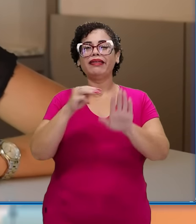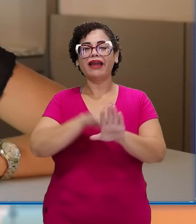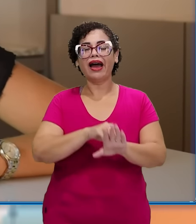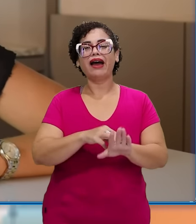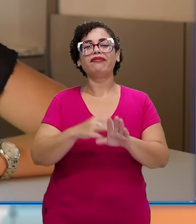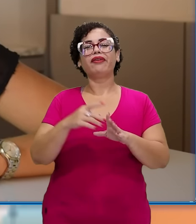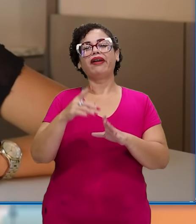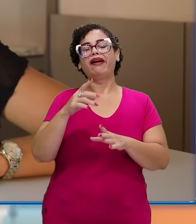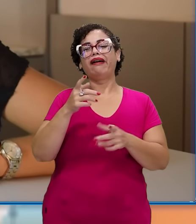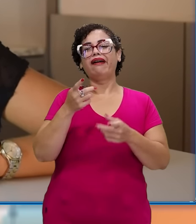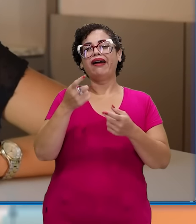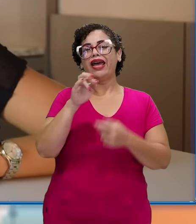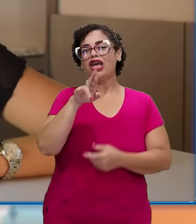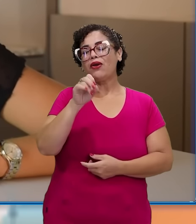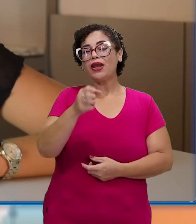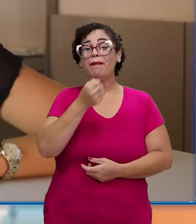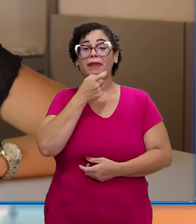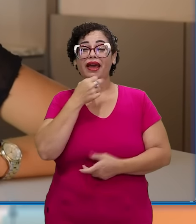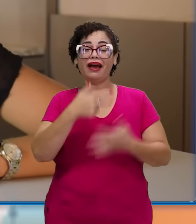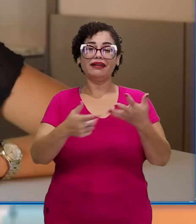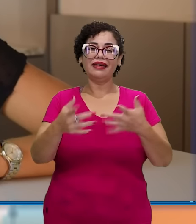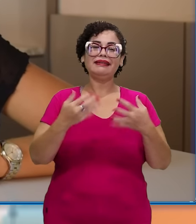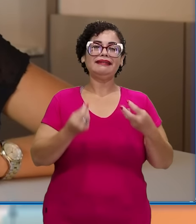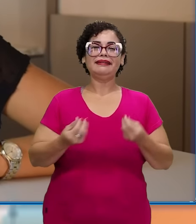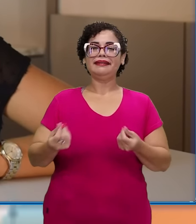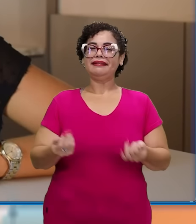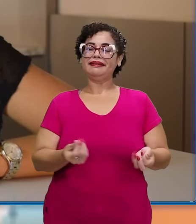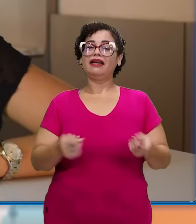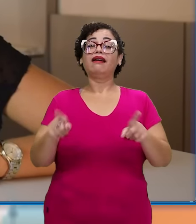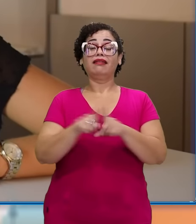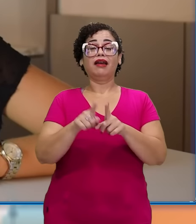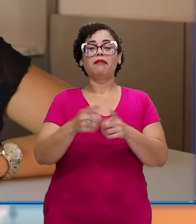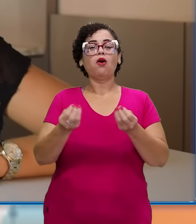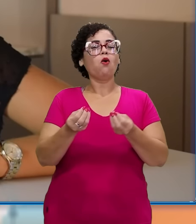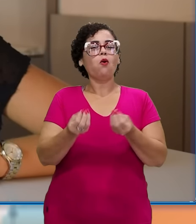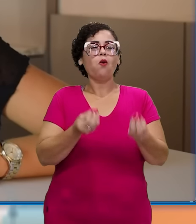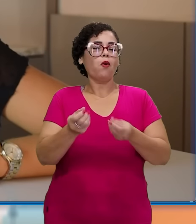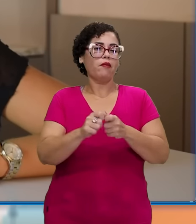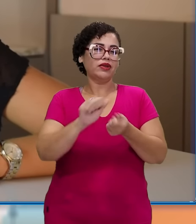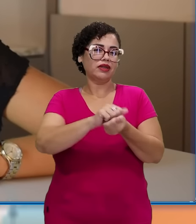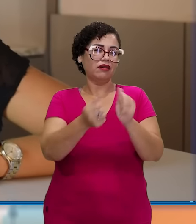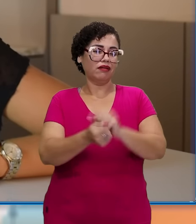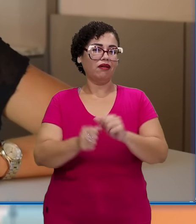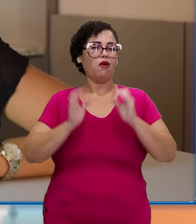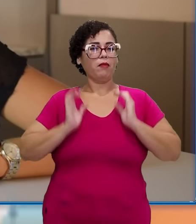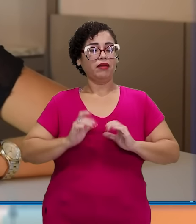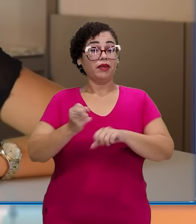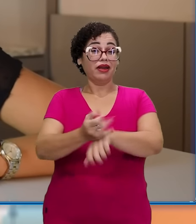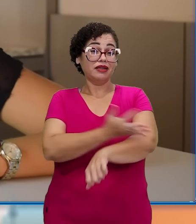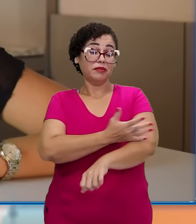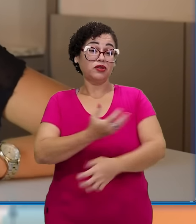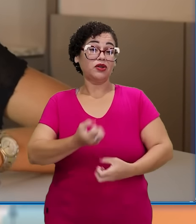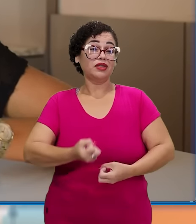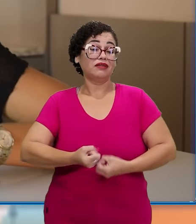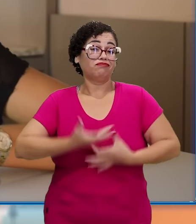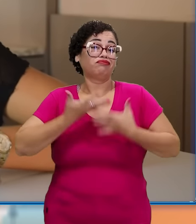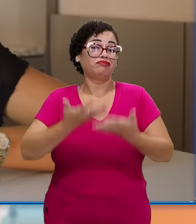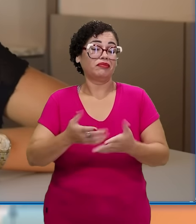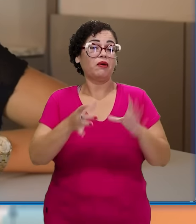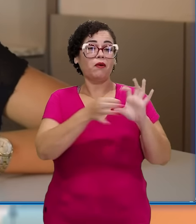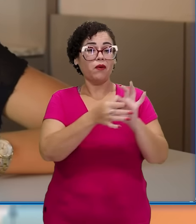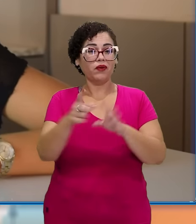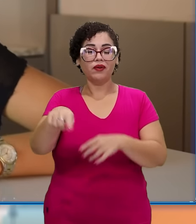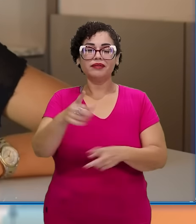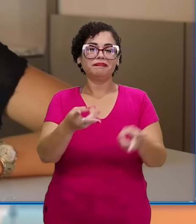metáforas ironias às vezes até piadas e também em adequar o comportamento ou a expressão das emoções de acordo